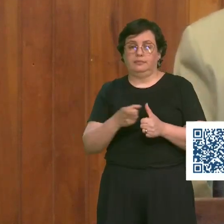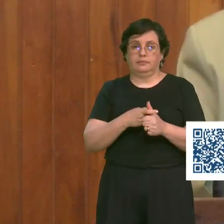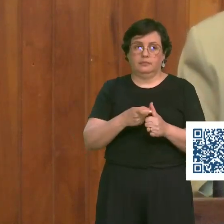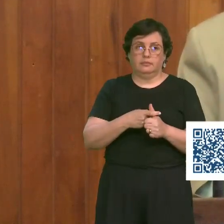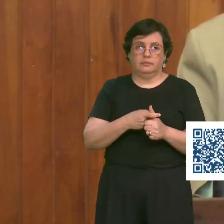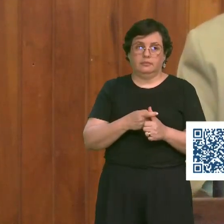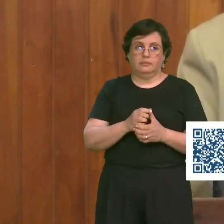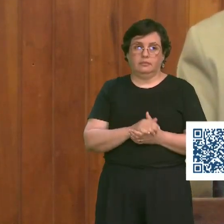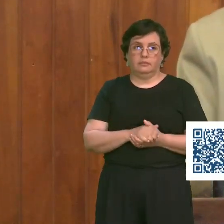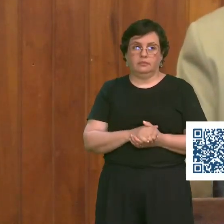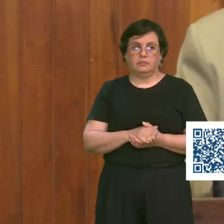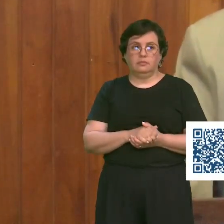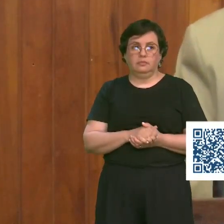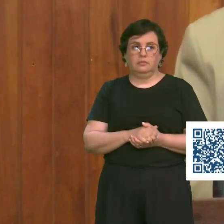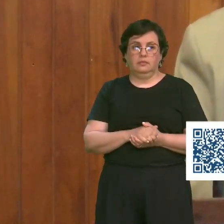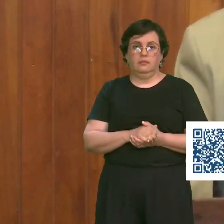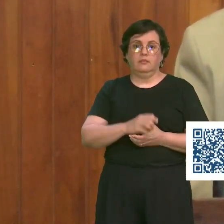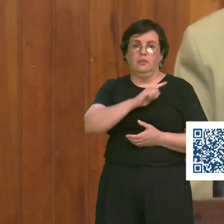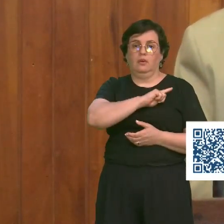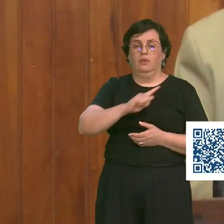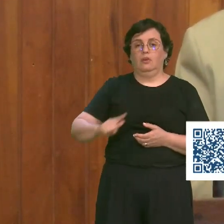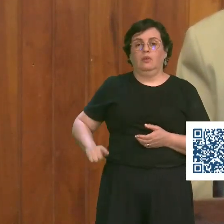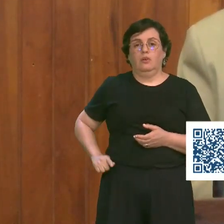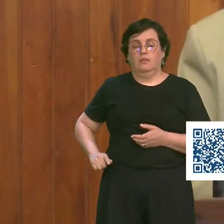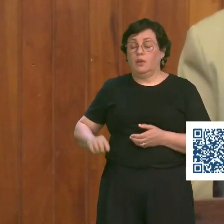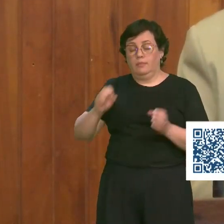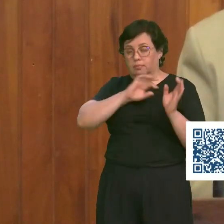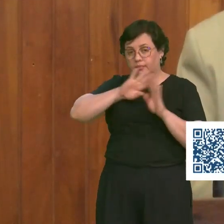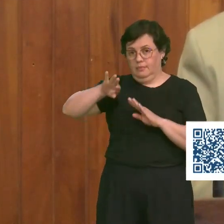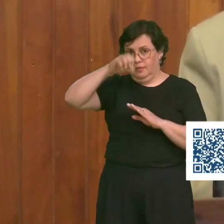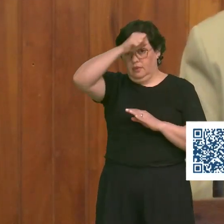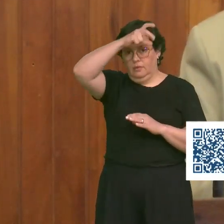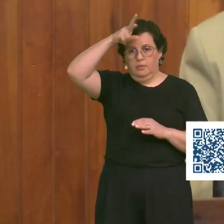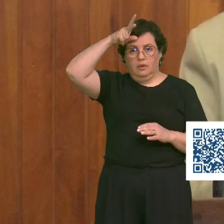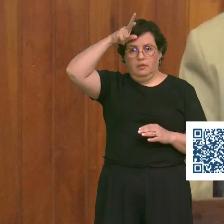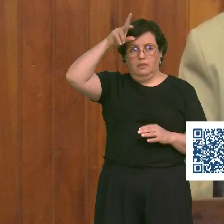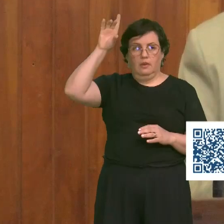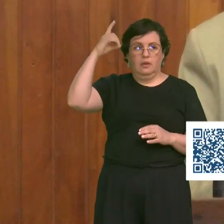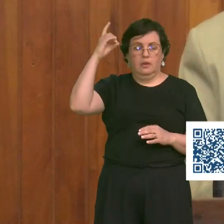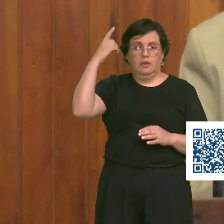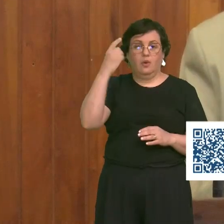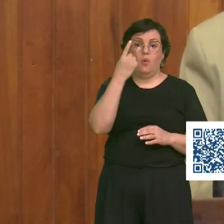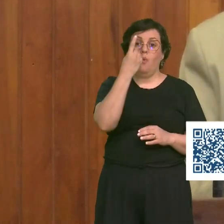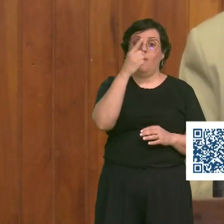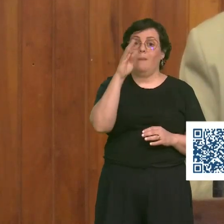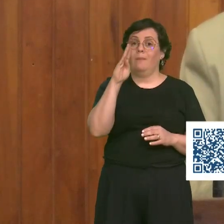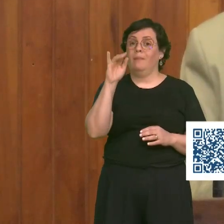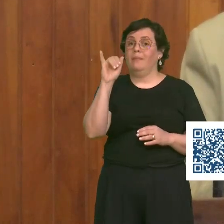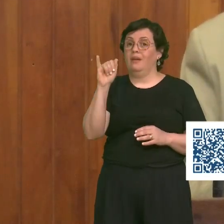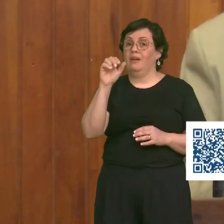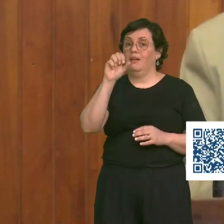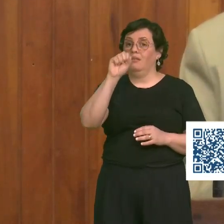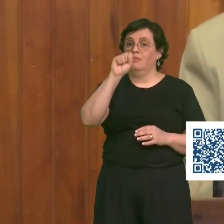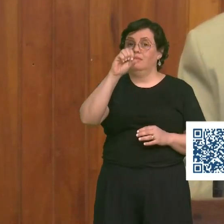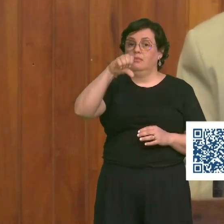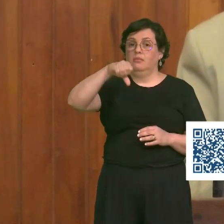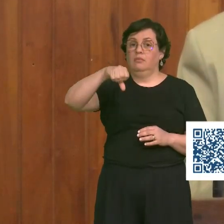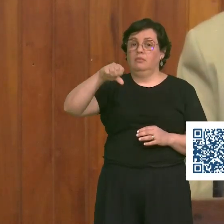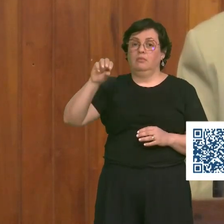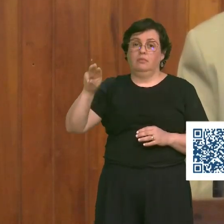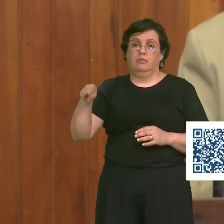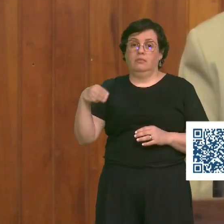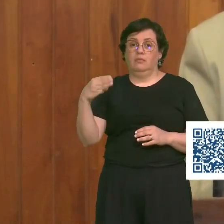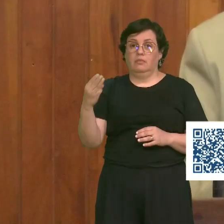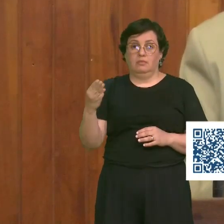309 milhões no governo do prefeito Daniel a dívida está em um bilhão e oitenta e nove